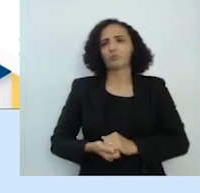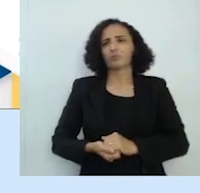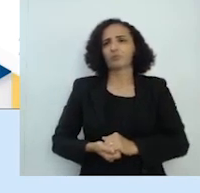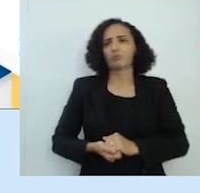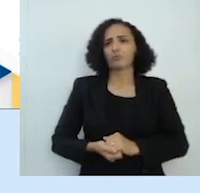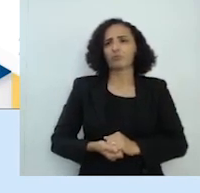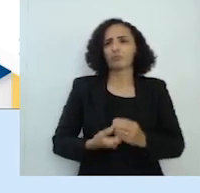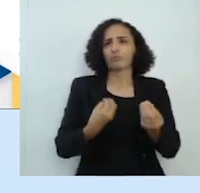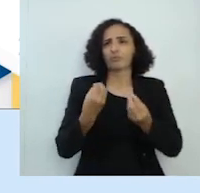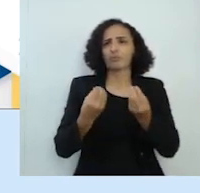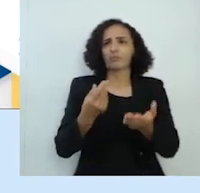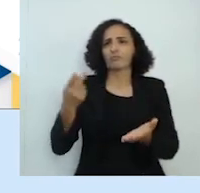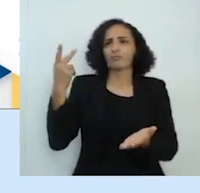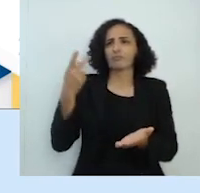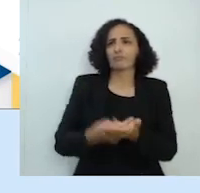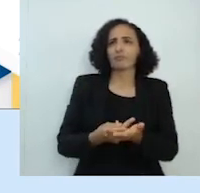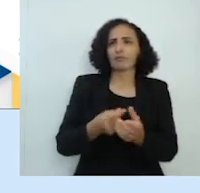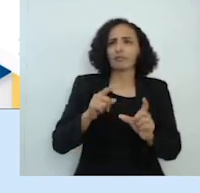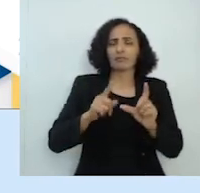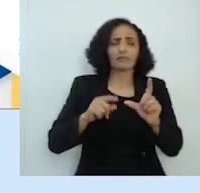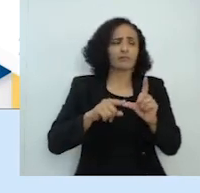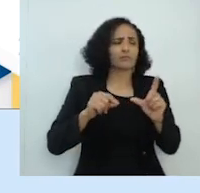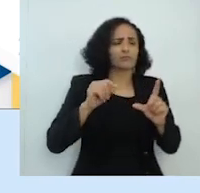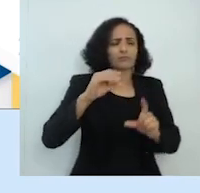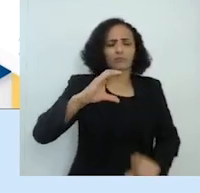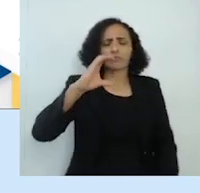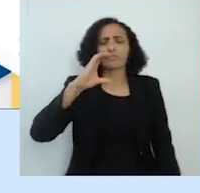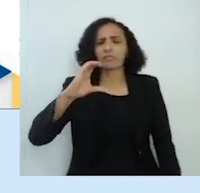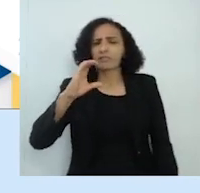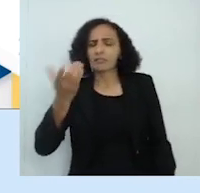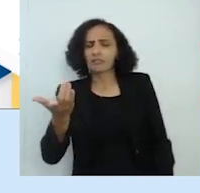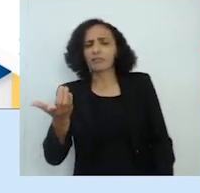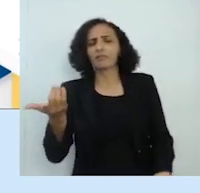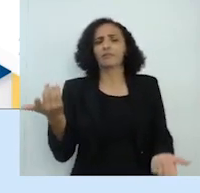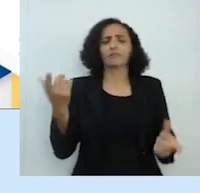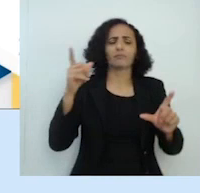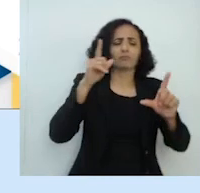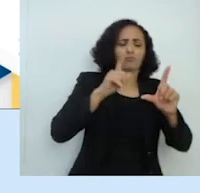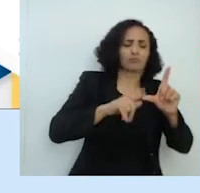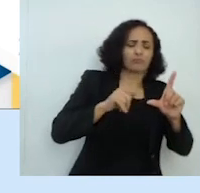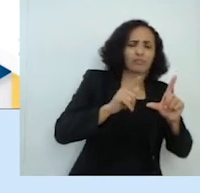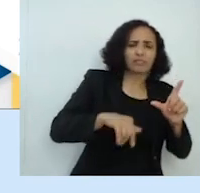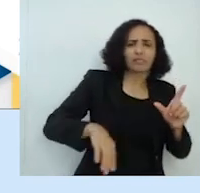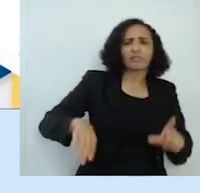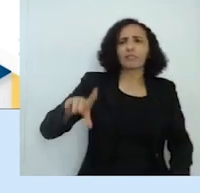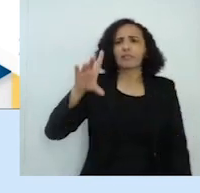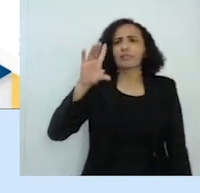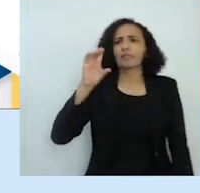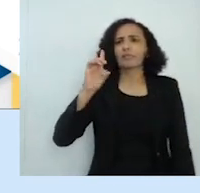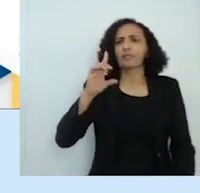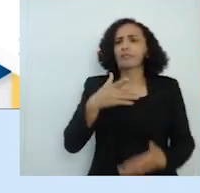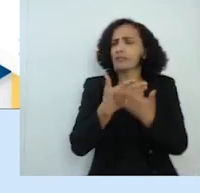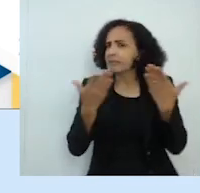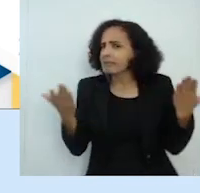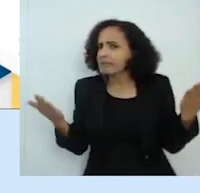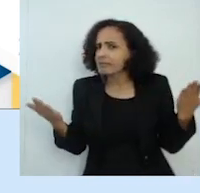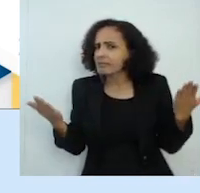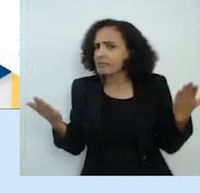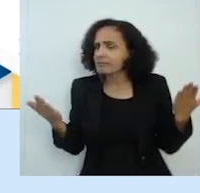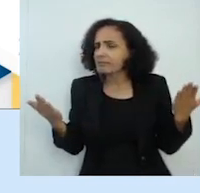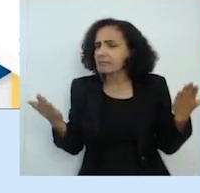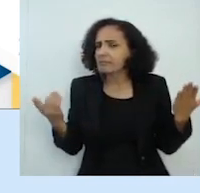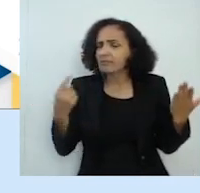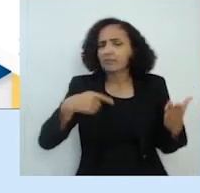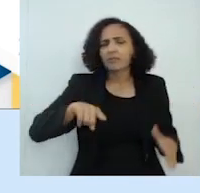Capitalismo comercial, letrinha C. Capitalismo industrial e capitalismo financeiro, será? E